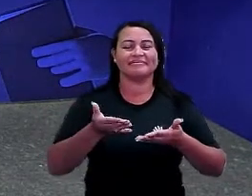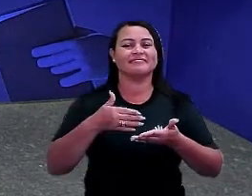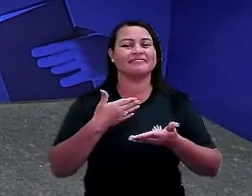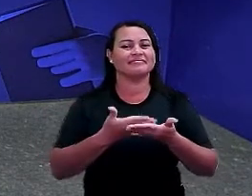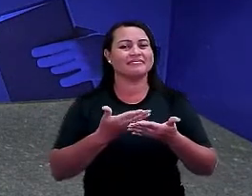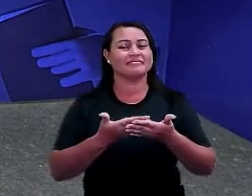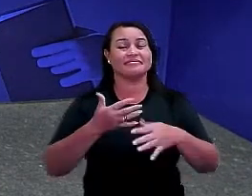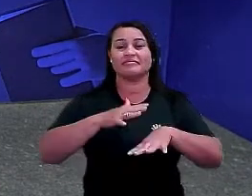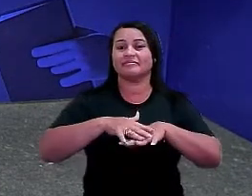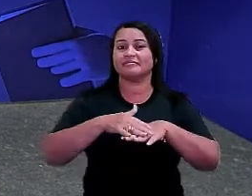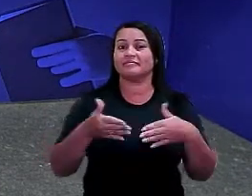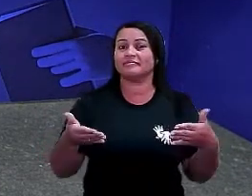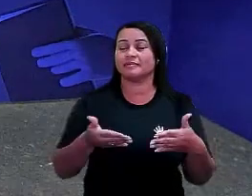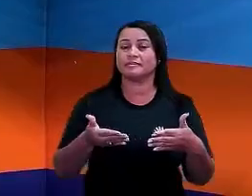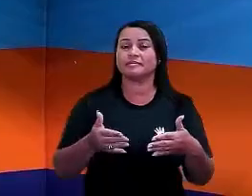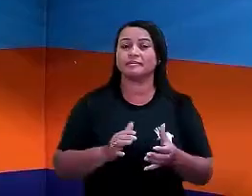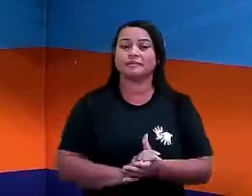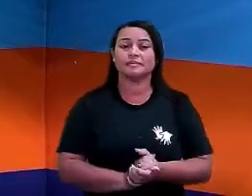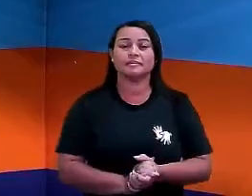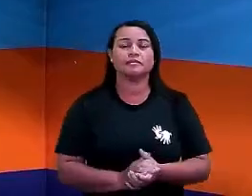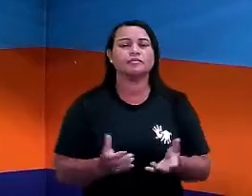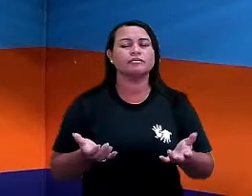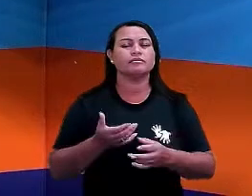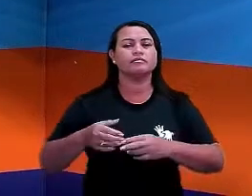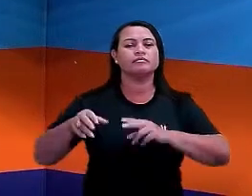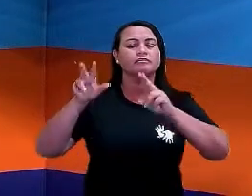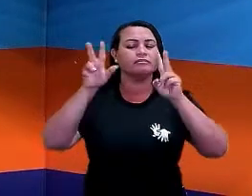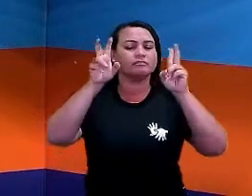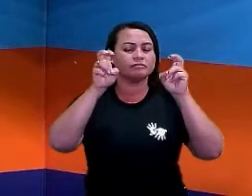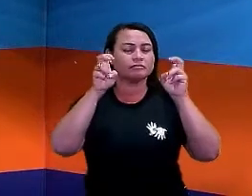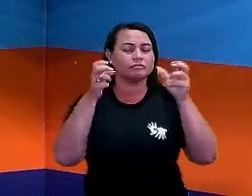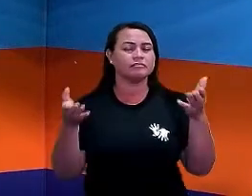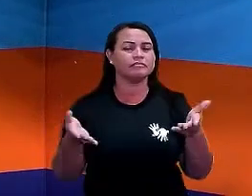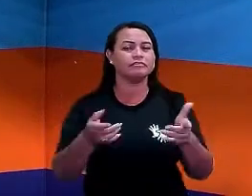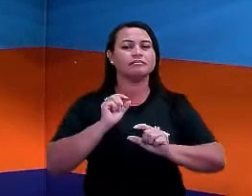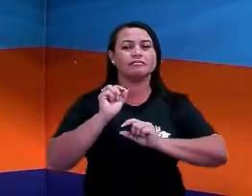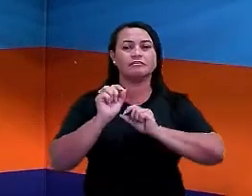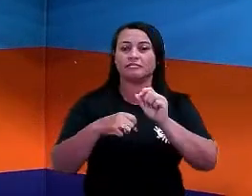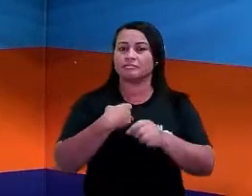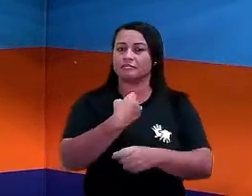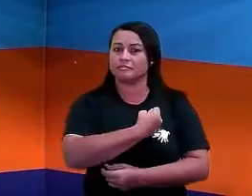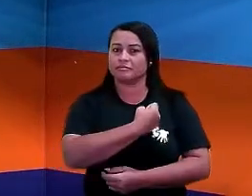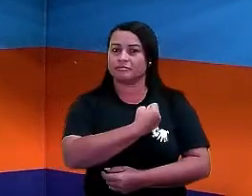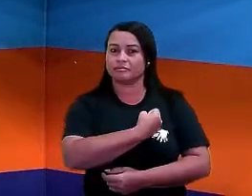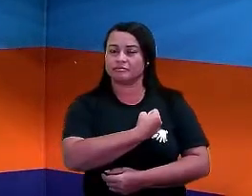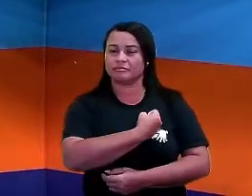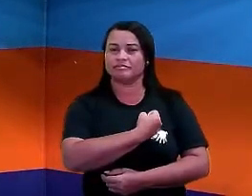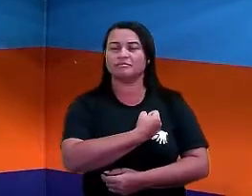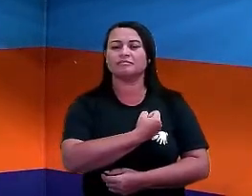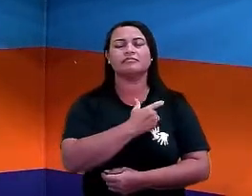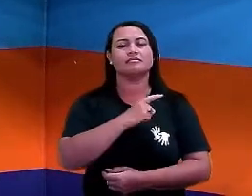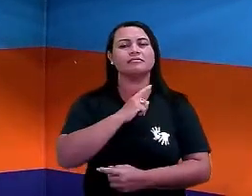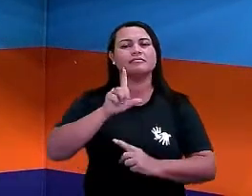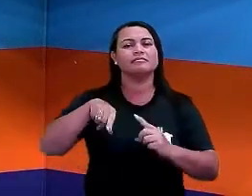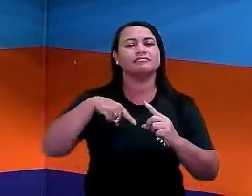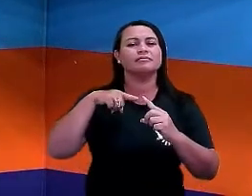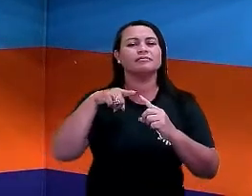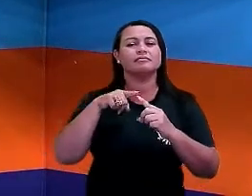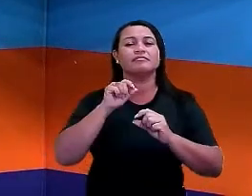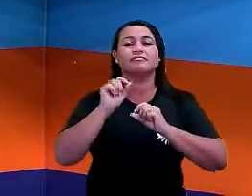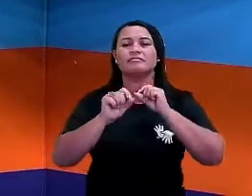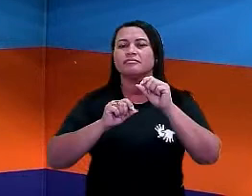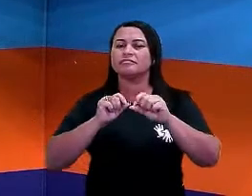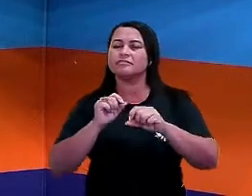aula de matemática de hoje. Nossa unidade temática trabalhada hoje será os números. O nosso objeto de conhecimento